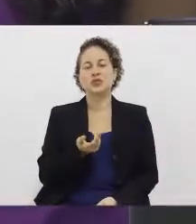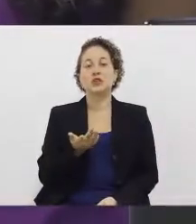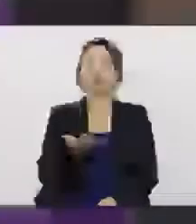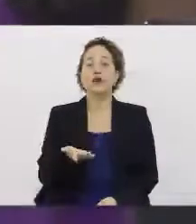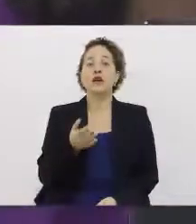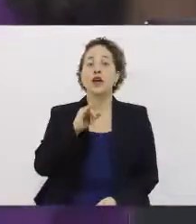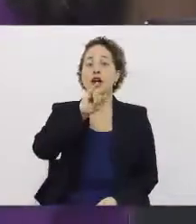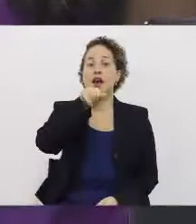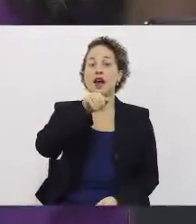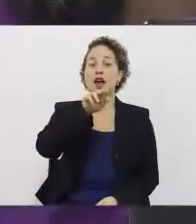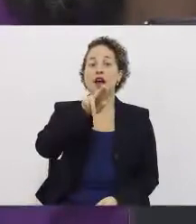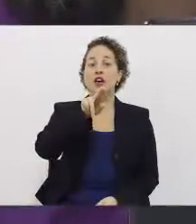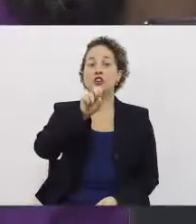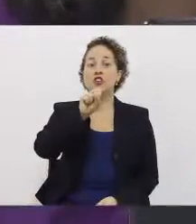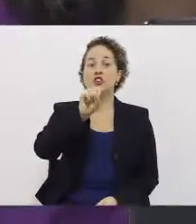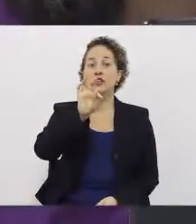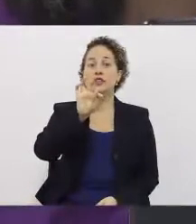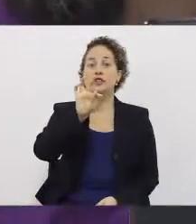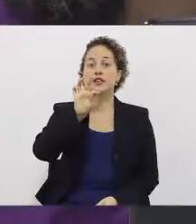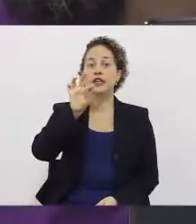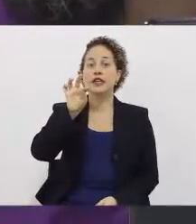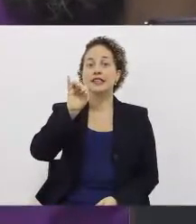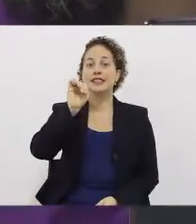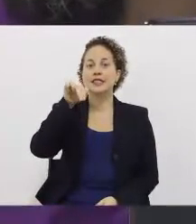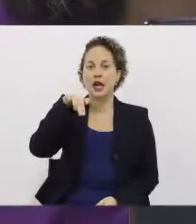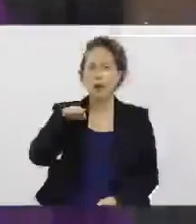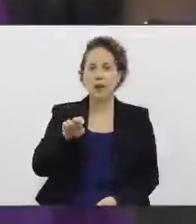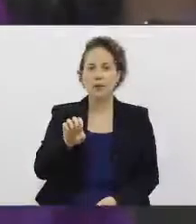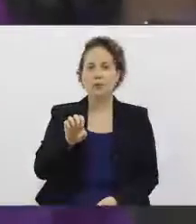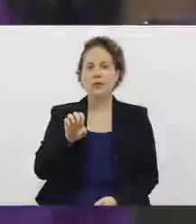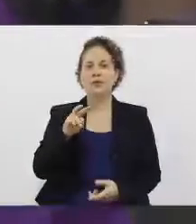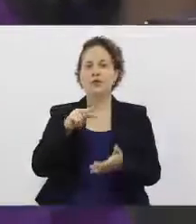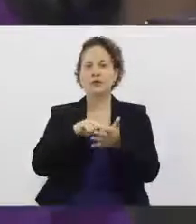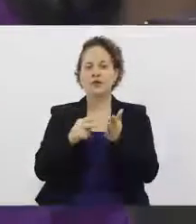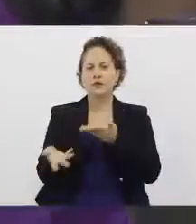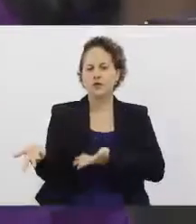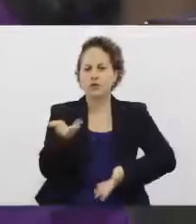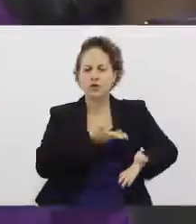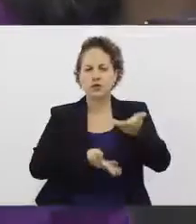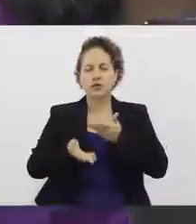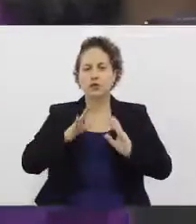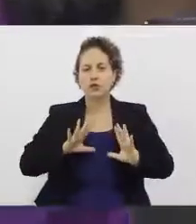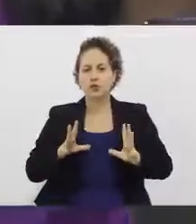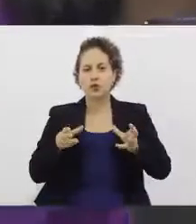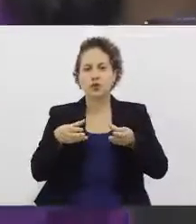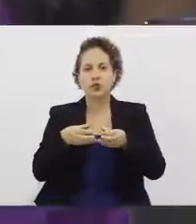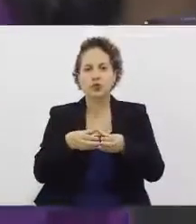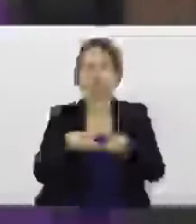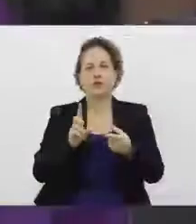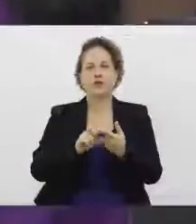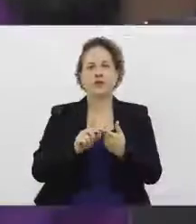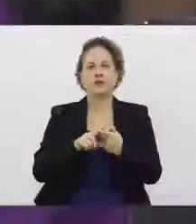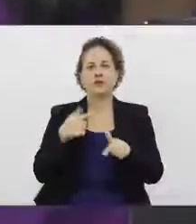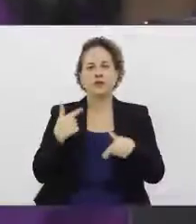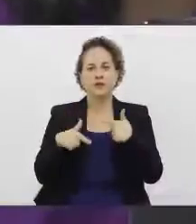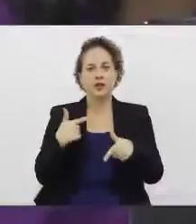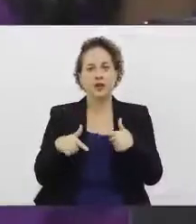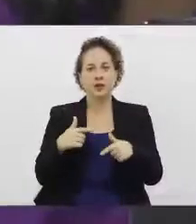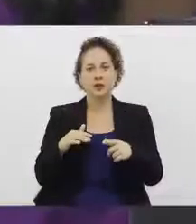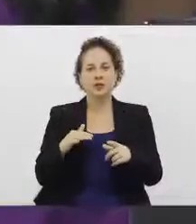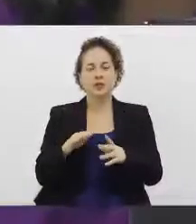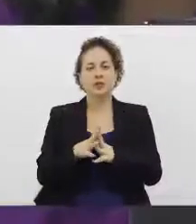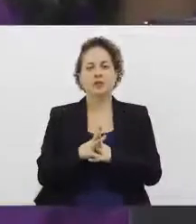O Just-in-Time é alcançado por meio da aplicação de elementos que requerem um envolvimento total dos funcionários e trabalho em equipe.